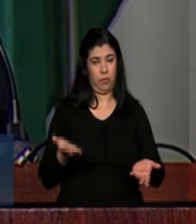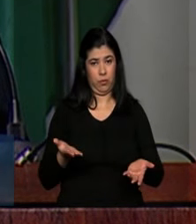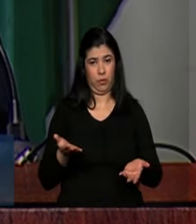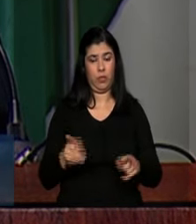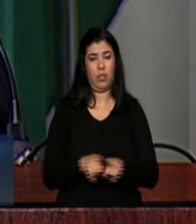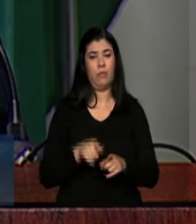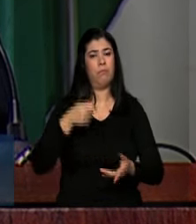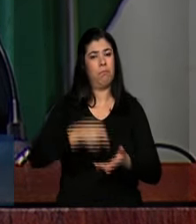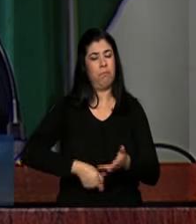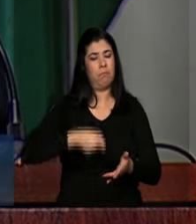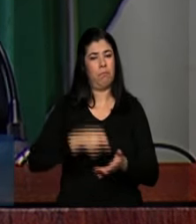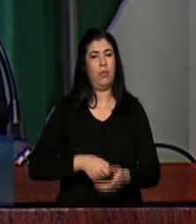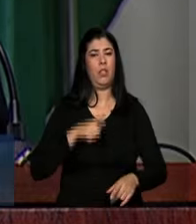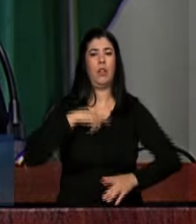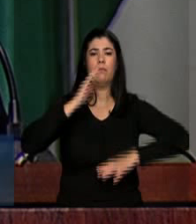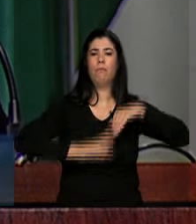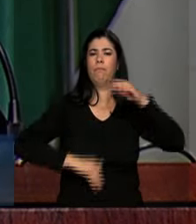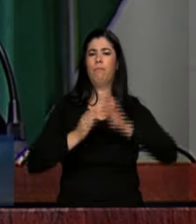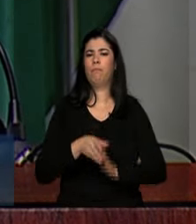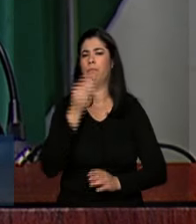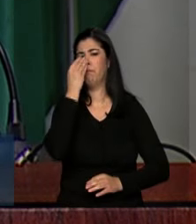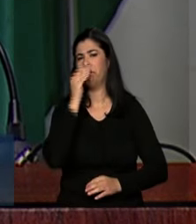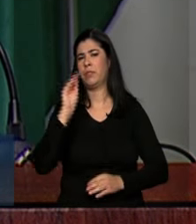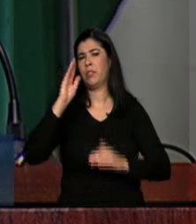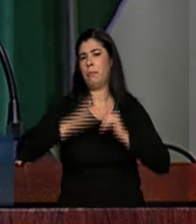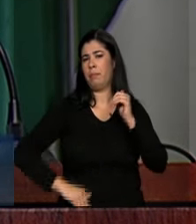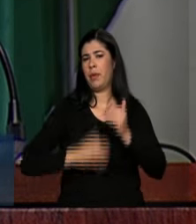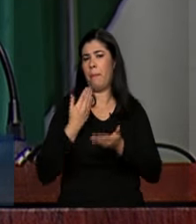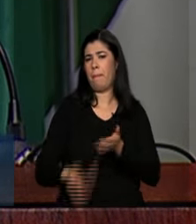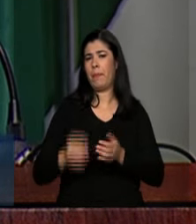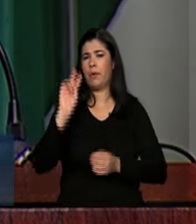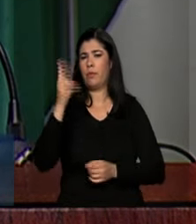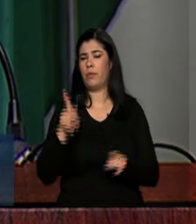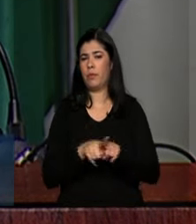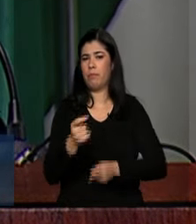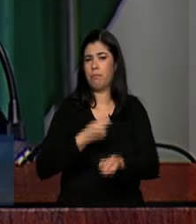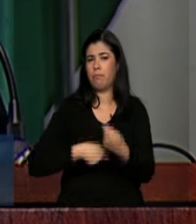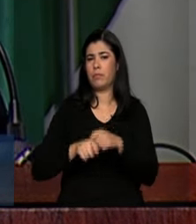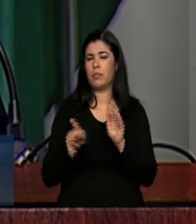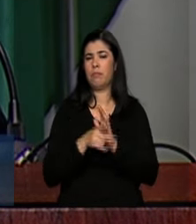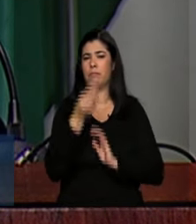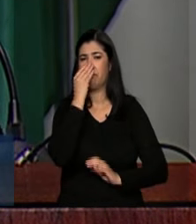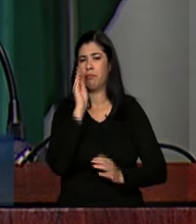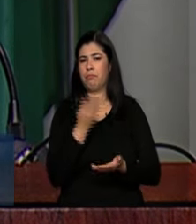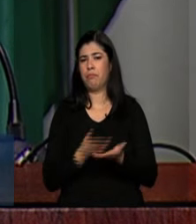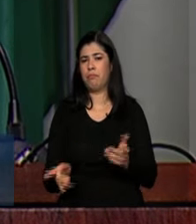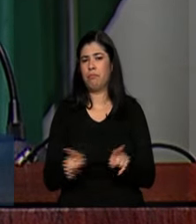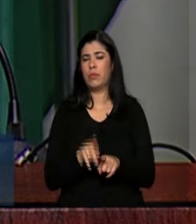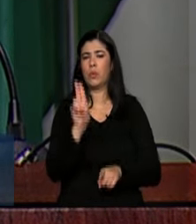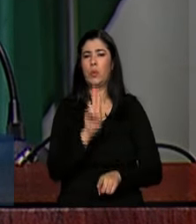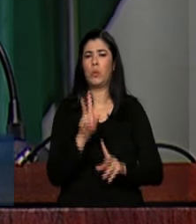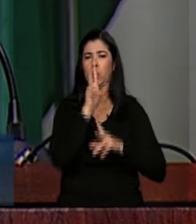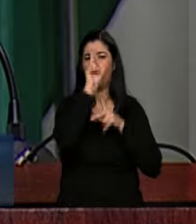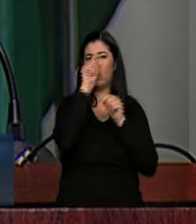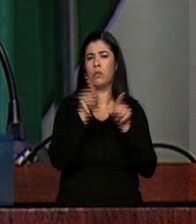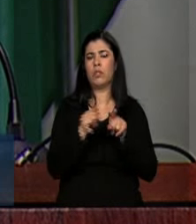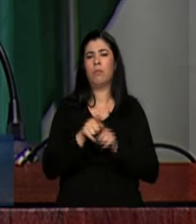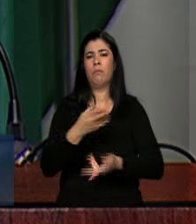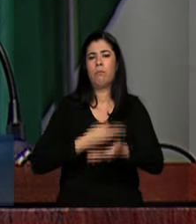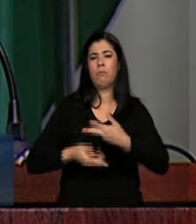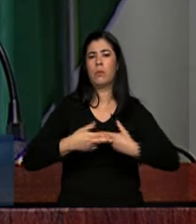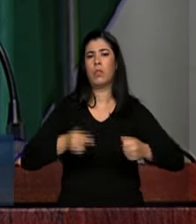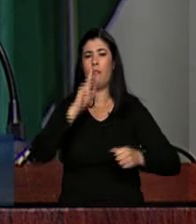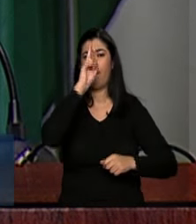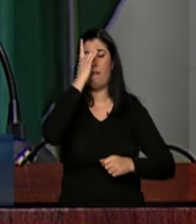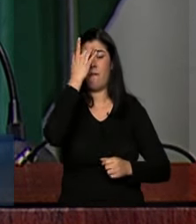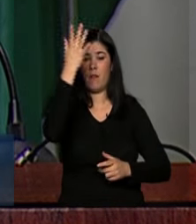ainda persista uma atitude de desvalorização da negociação, da banalização do uso da força e do recurso fácil